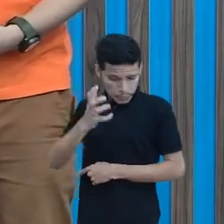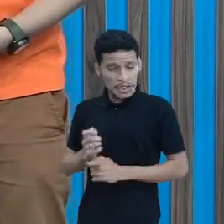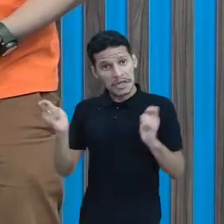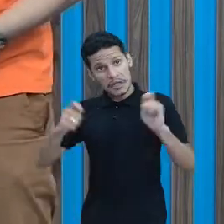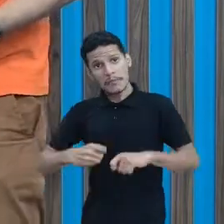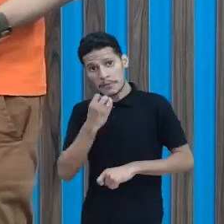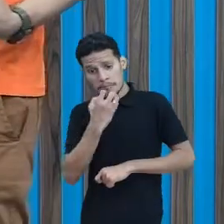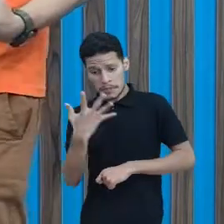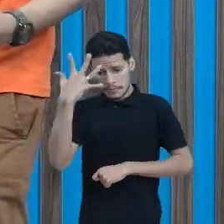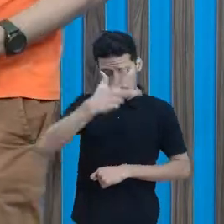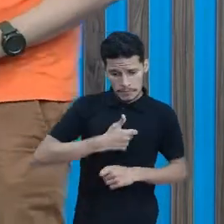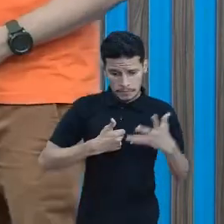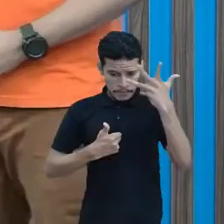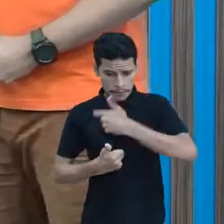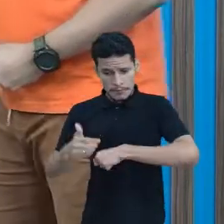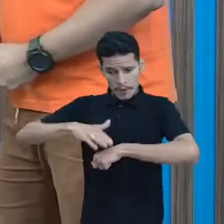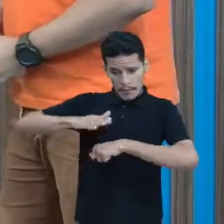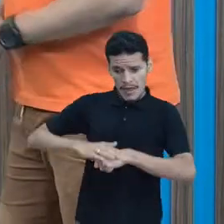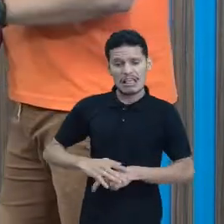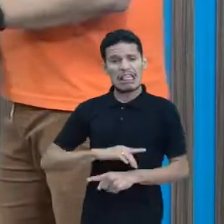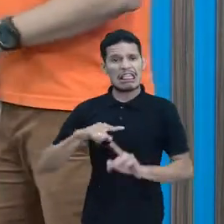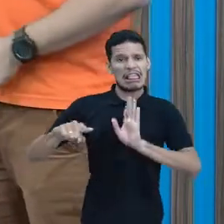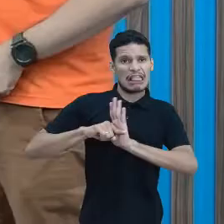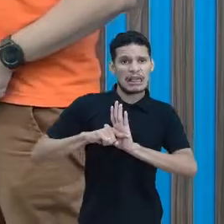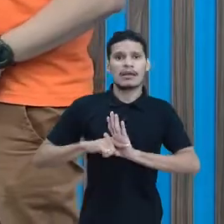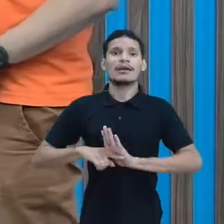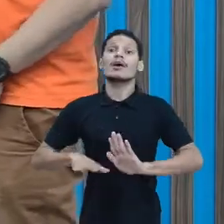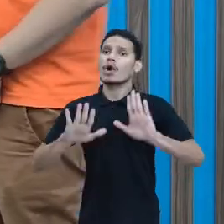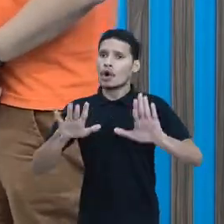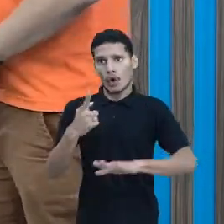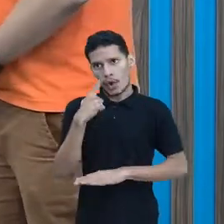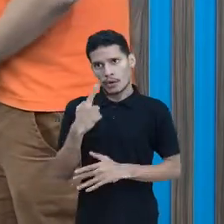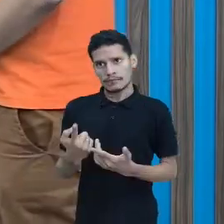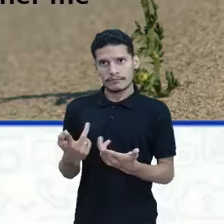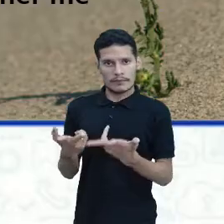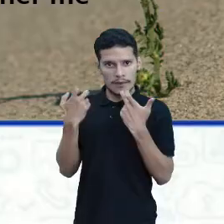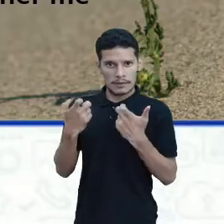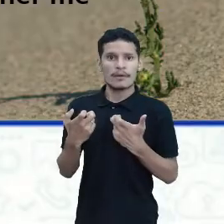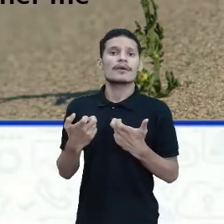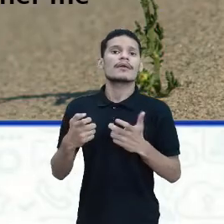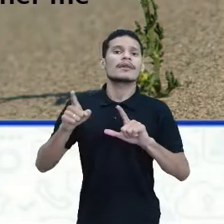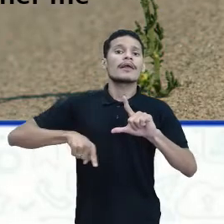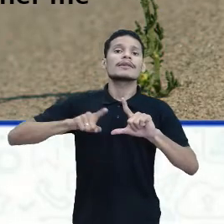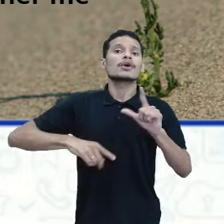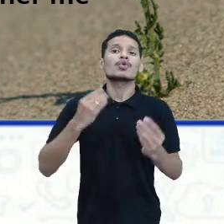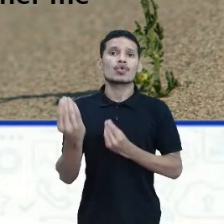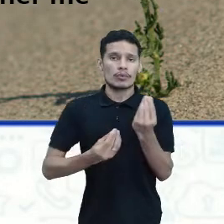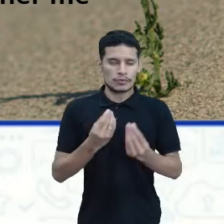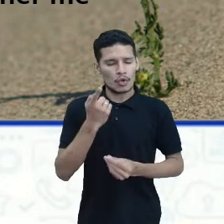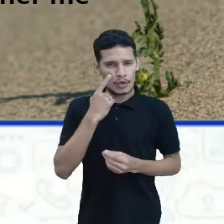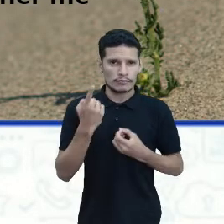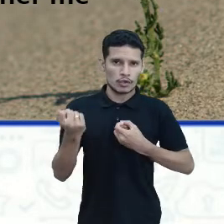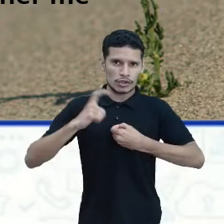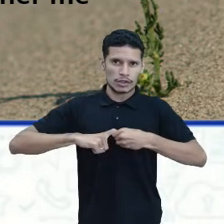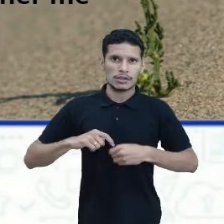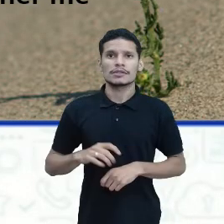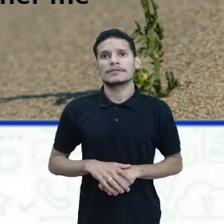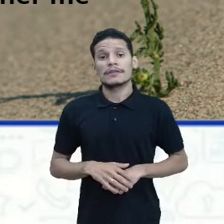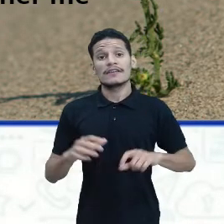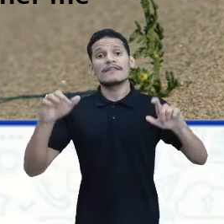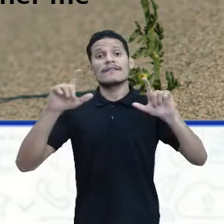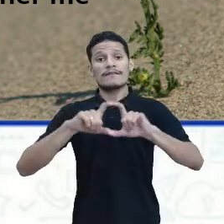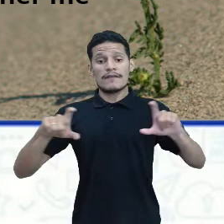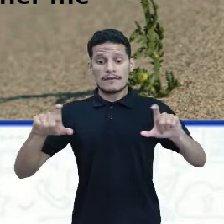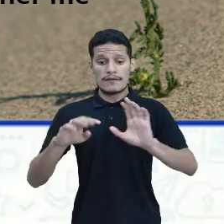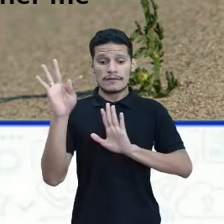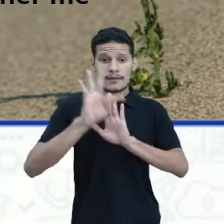àquela situação negativa, aparentemente. Então bora ver a letra aqui, gente, ó. Trazendo para vocês aqui, ó. At first I was afraid,